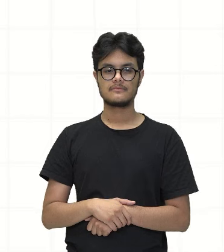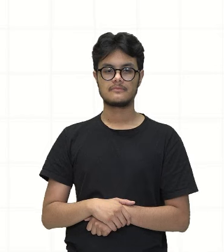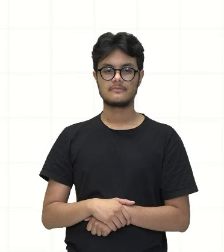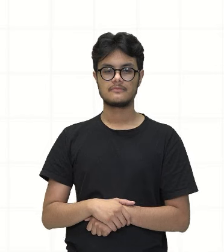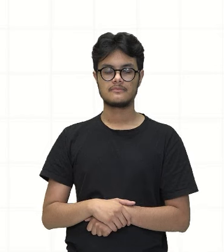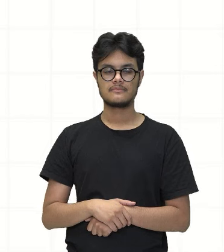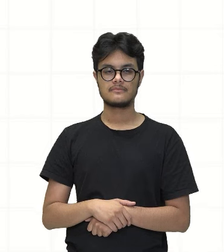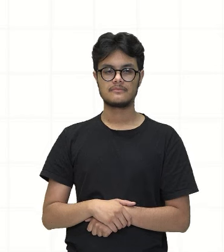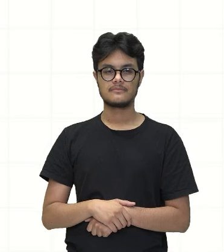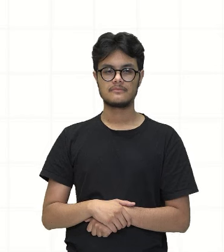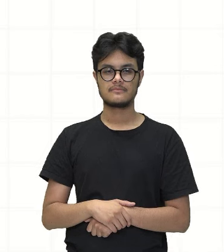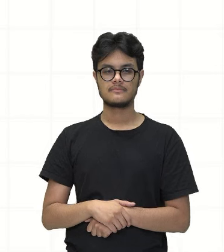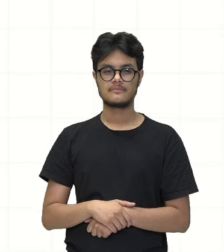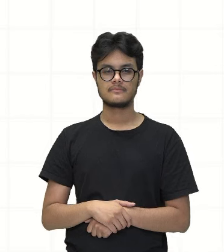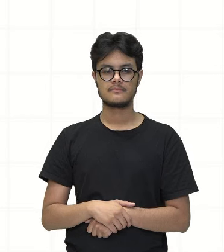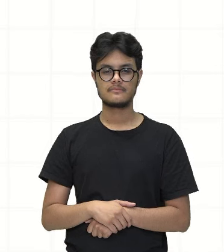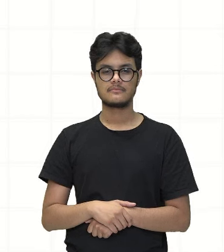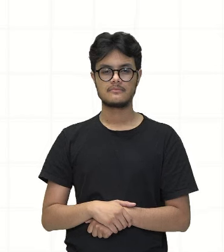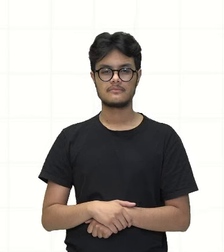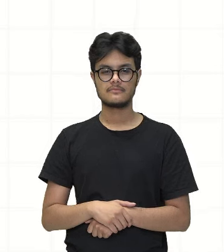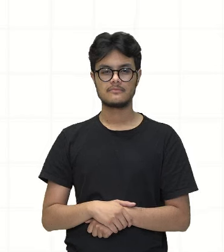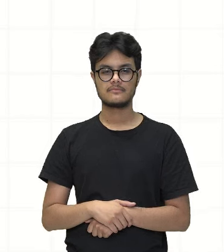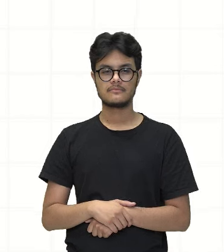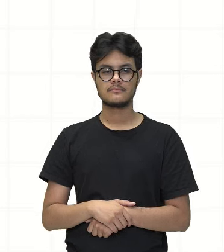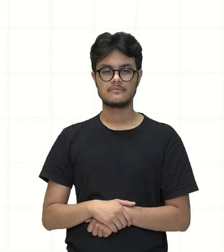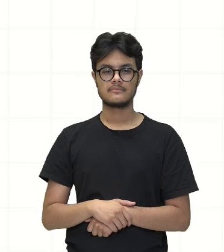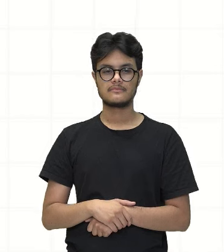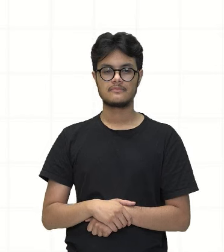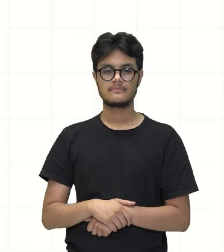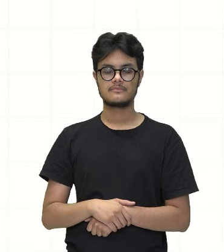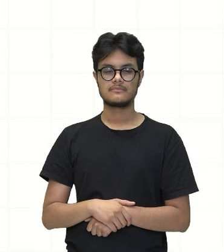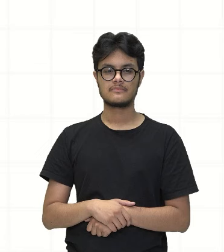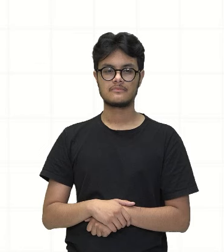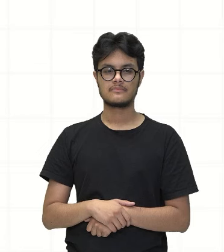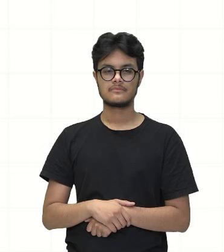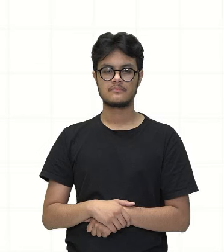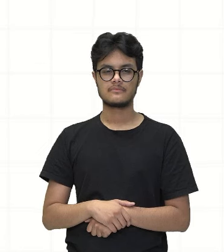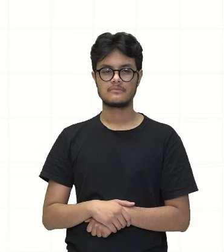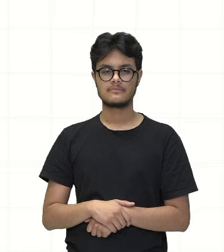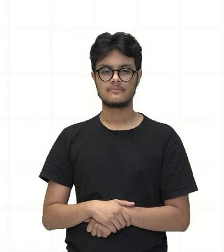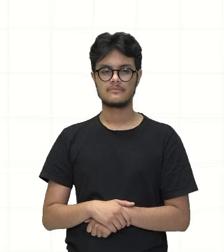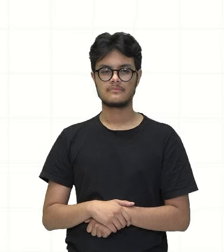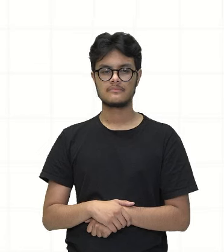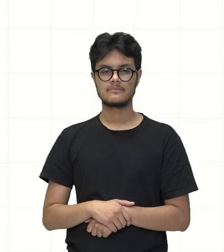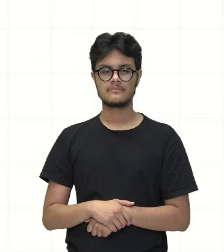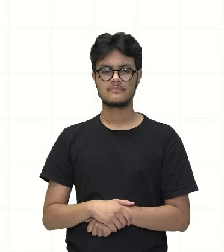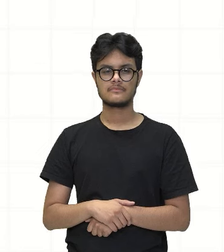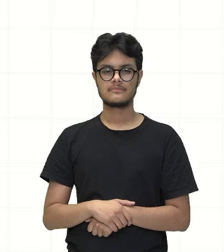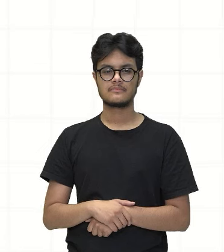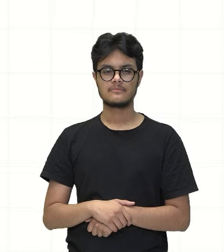utilizar aí. Vamos verificar se a gente consegue utilizar aqui. Ó. H ao quadrado é igual a